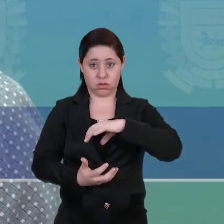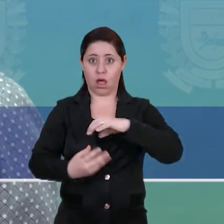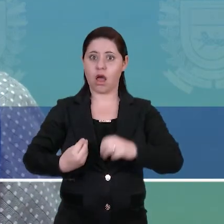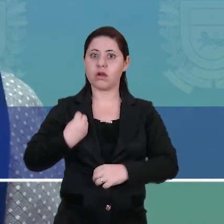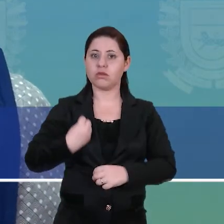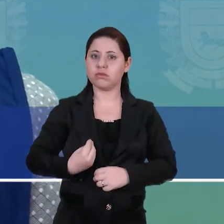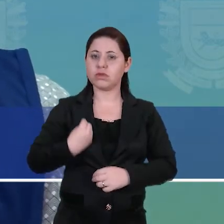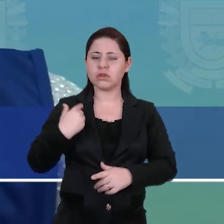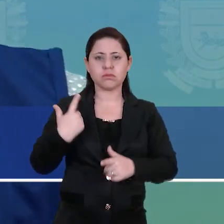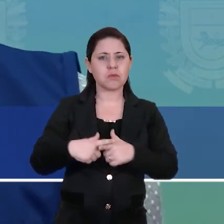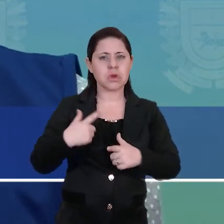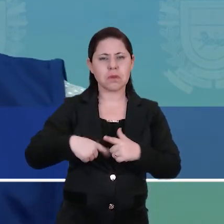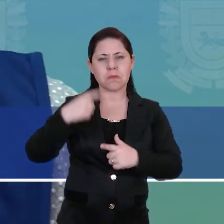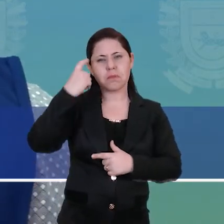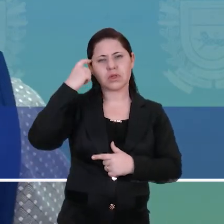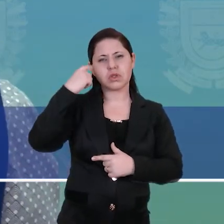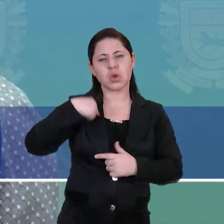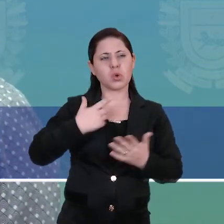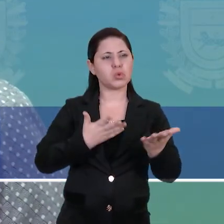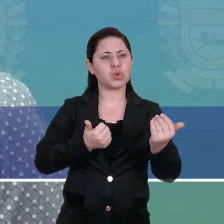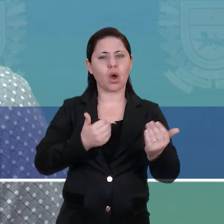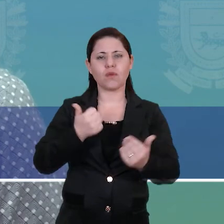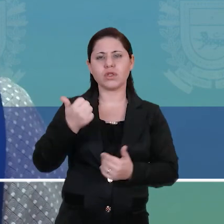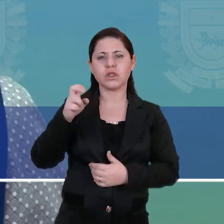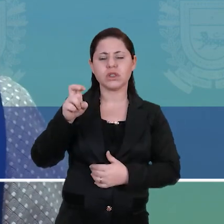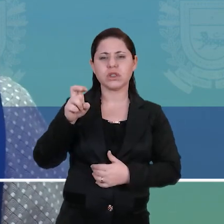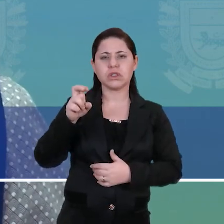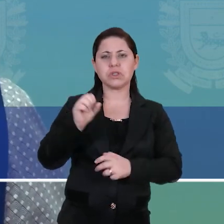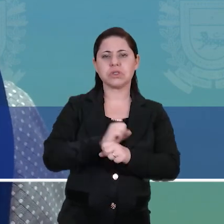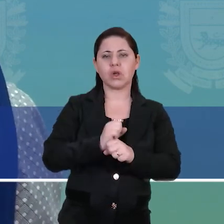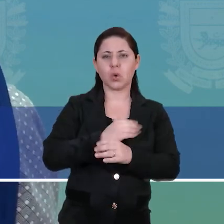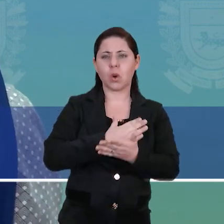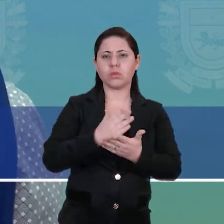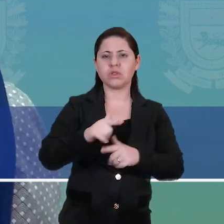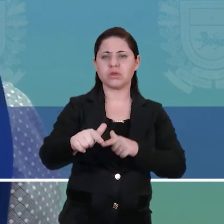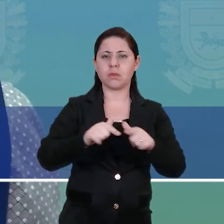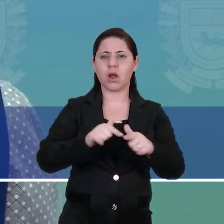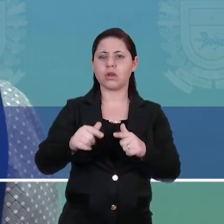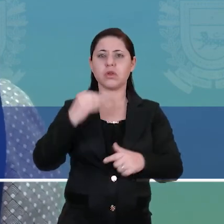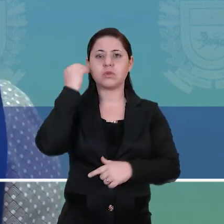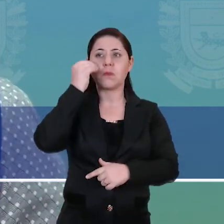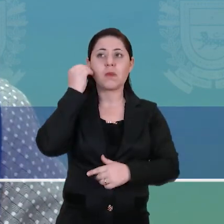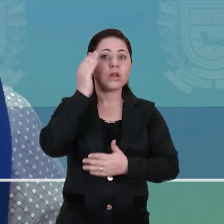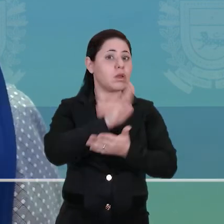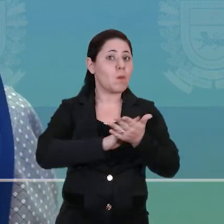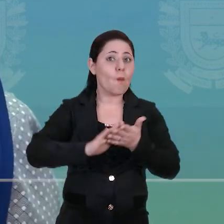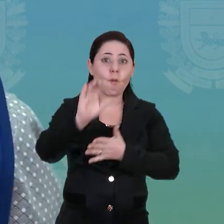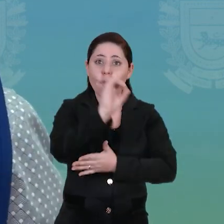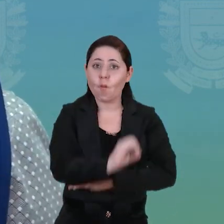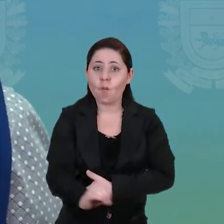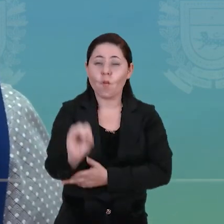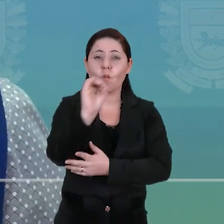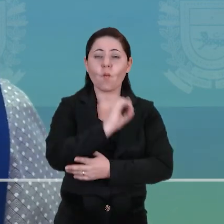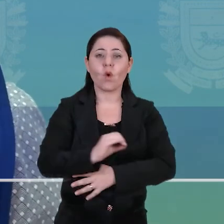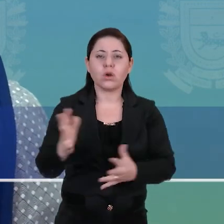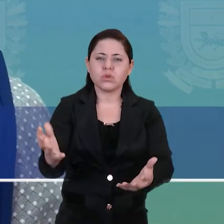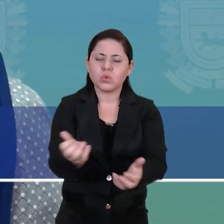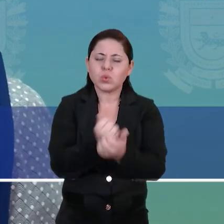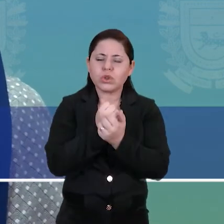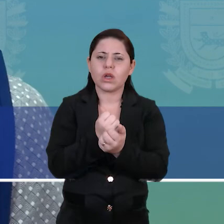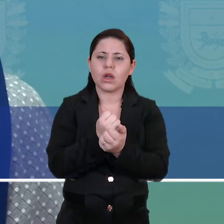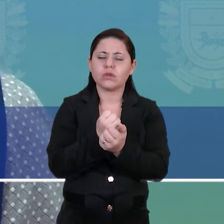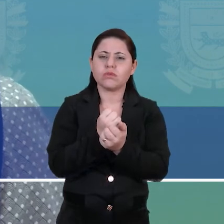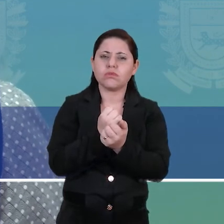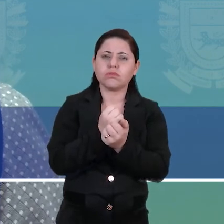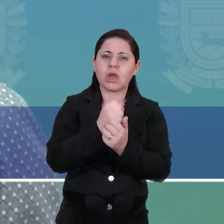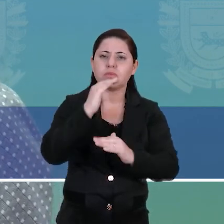Transformou minha vida de forma totalmente, porque imagine você, um jovem de 15 anos entrando no mercado de trabalho, sem total experiência, ser acolhido